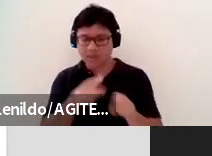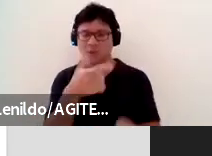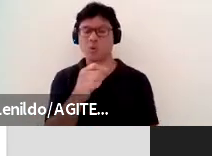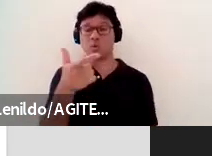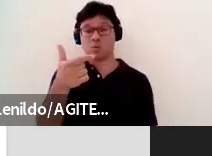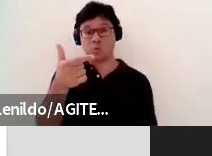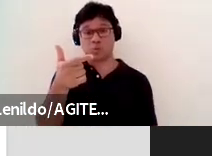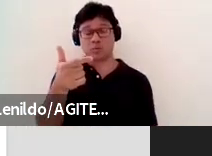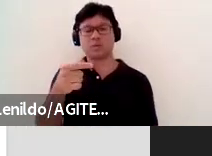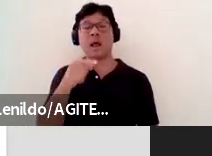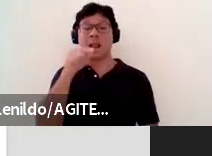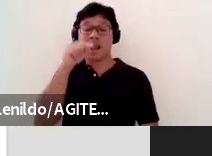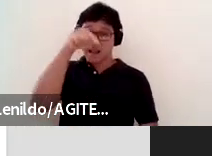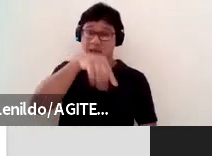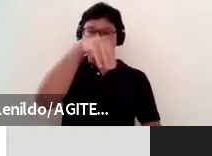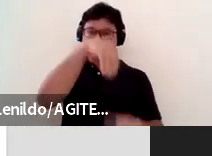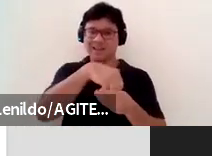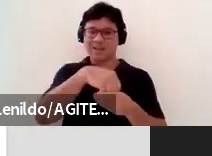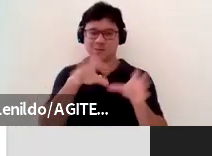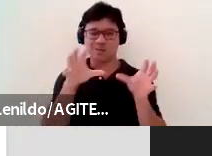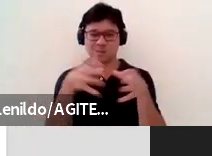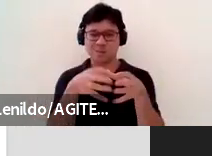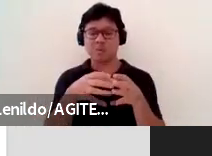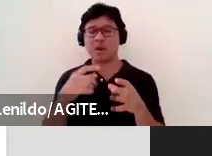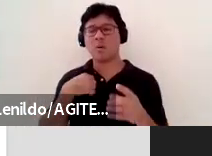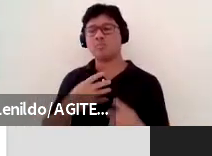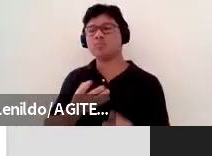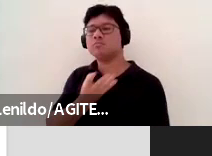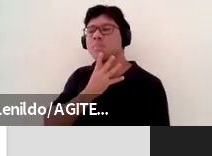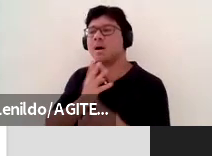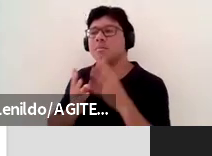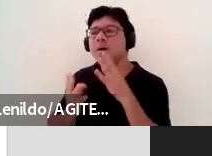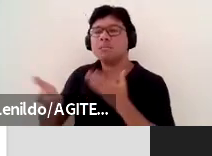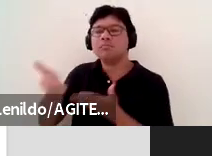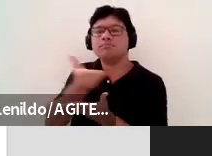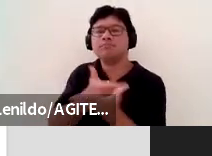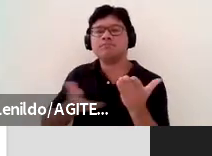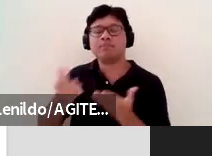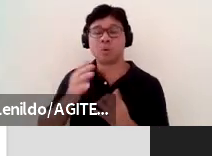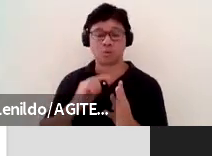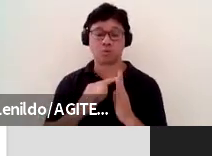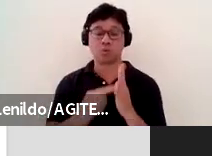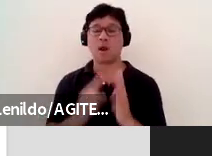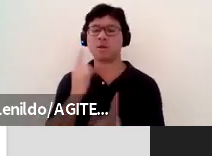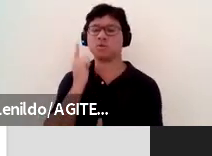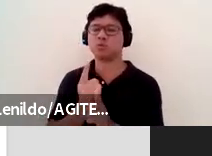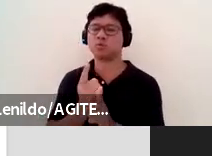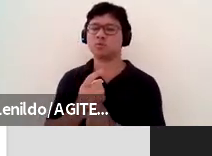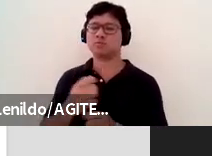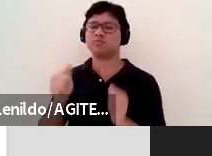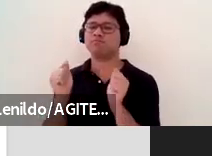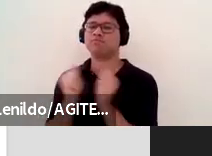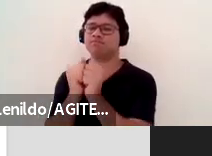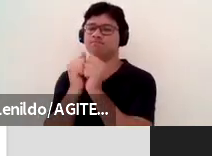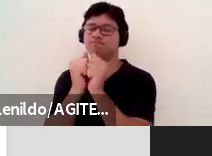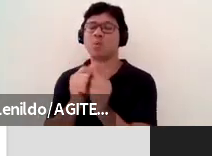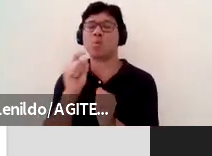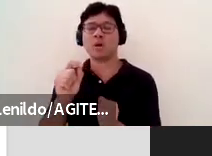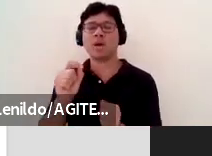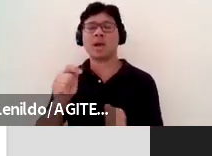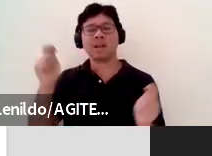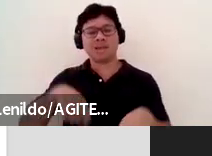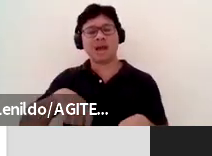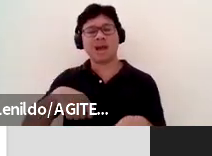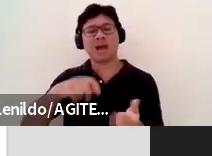gente se conheceu, né? Então foi a primeira vez em que a gente se conheceu, nós quatro, e descobrimos junto, né, a possibilidade da tradução como